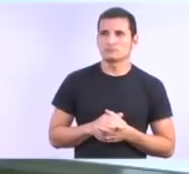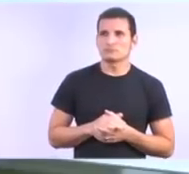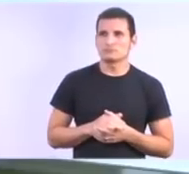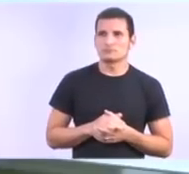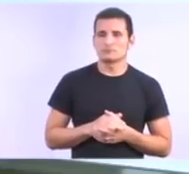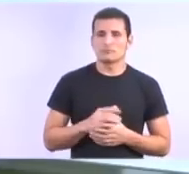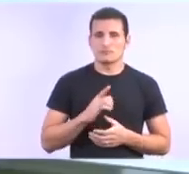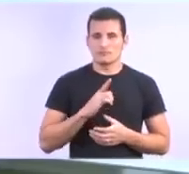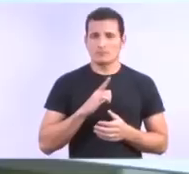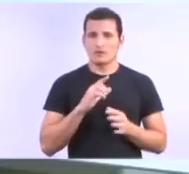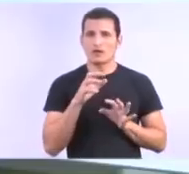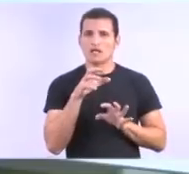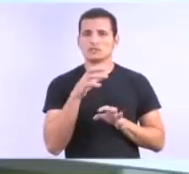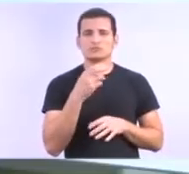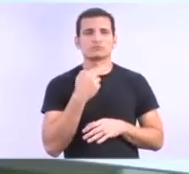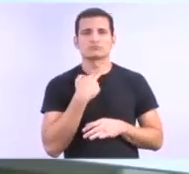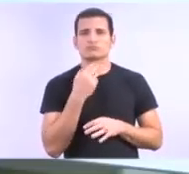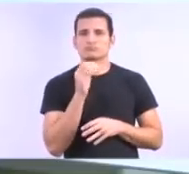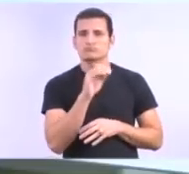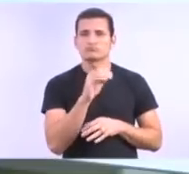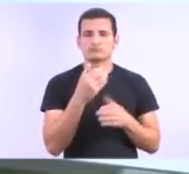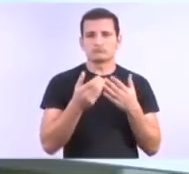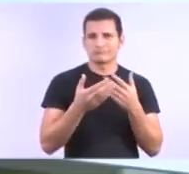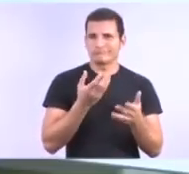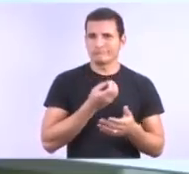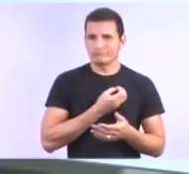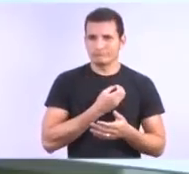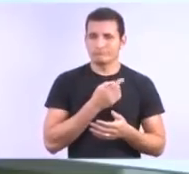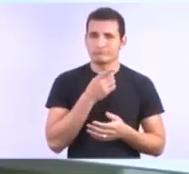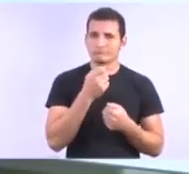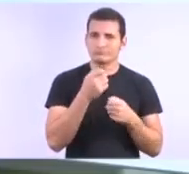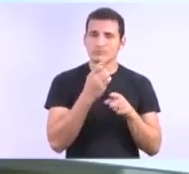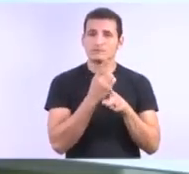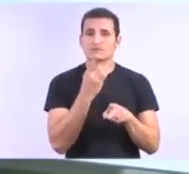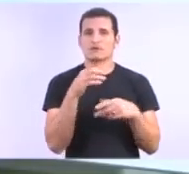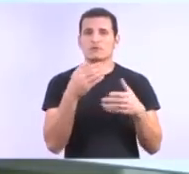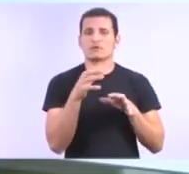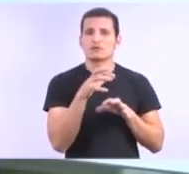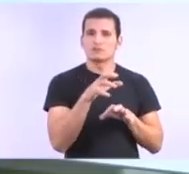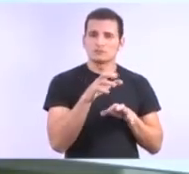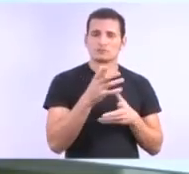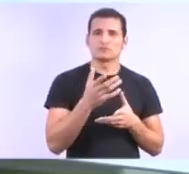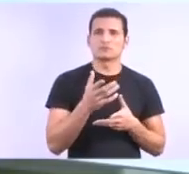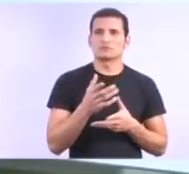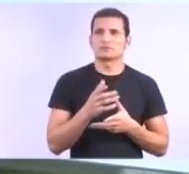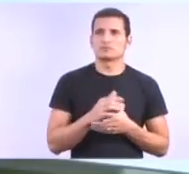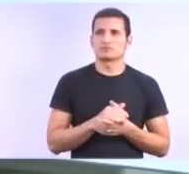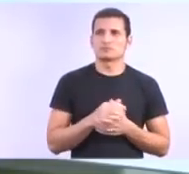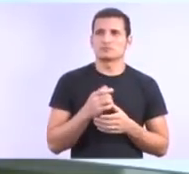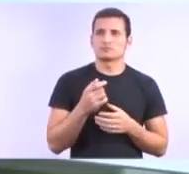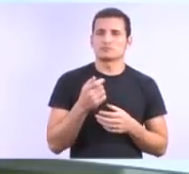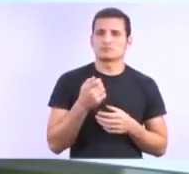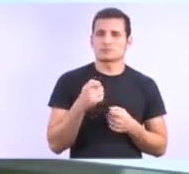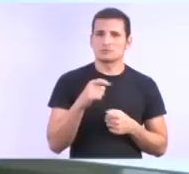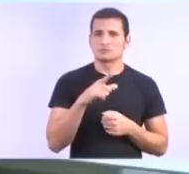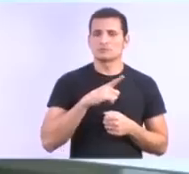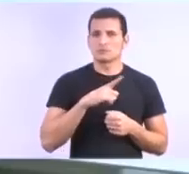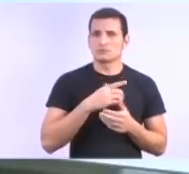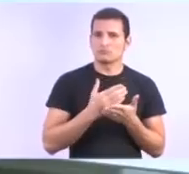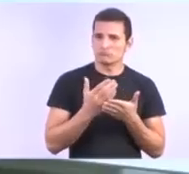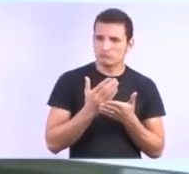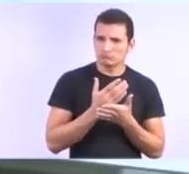Tem características que eu não posso colocar qualquer valor. E você vai tentar identificar que características são essas que deveria ter alguma restrição de valor ou